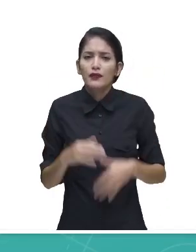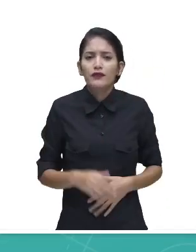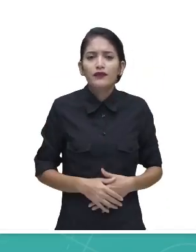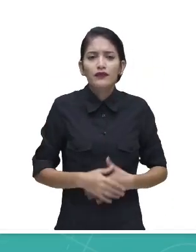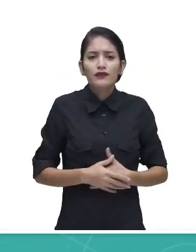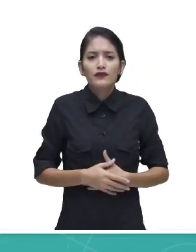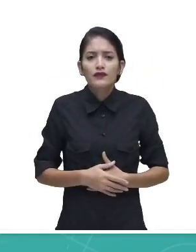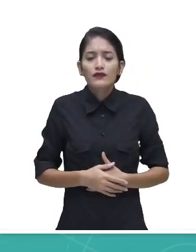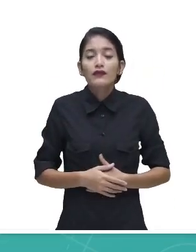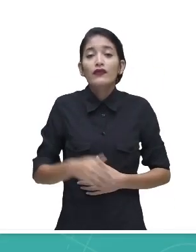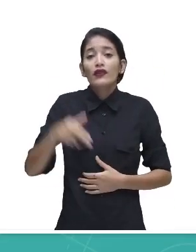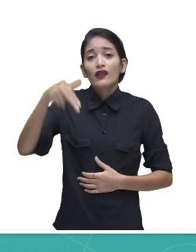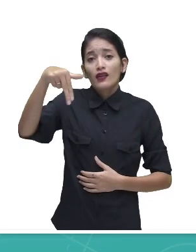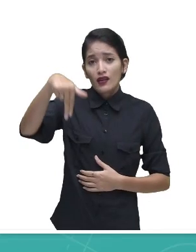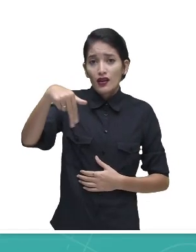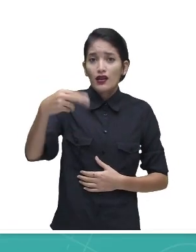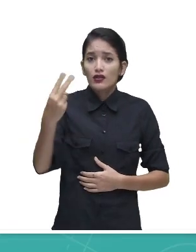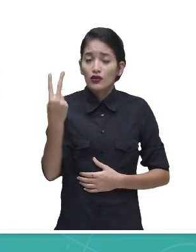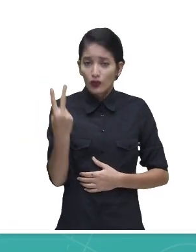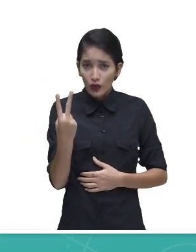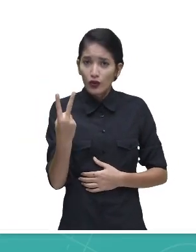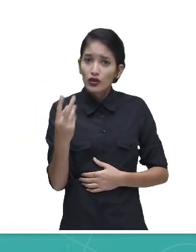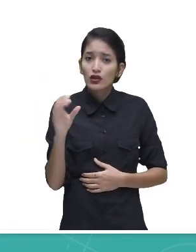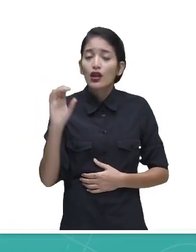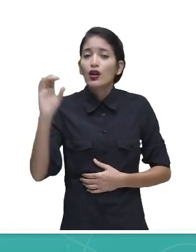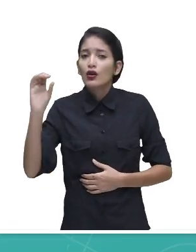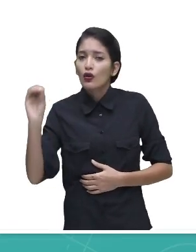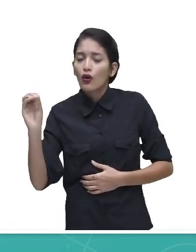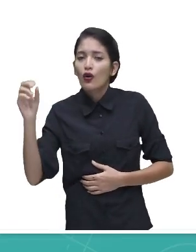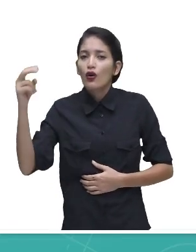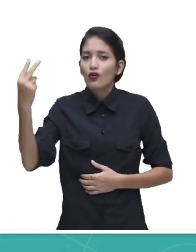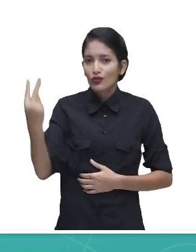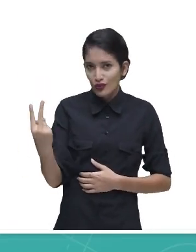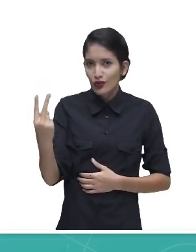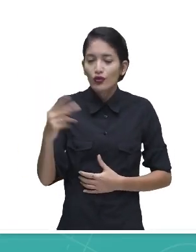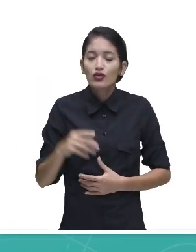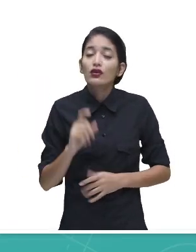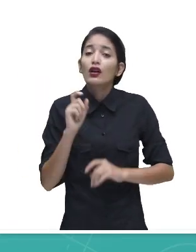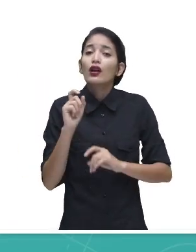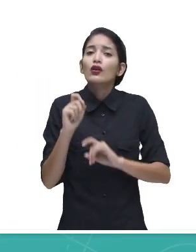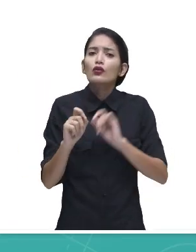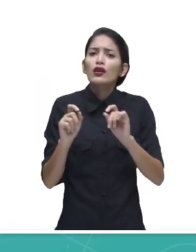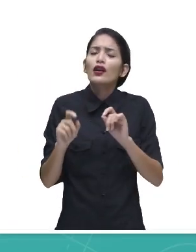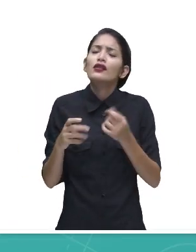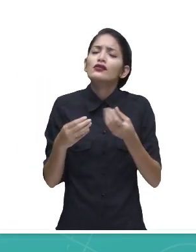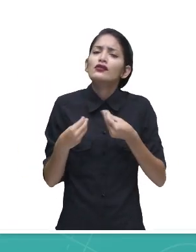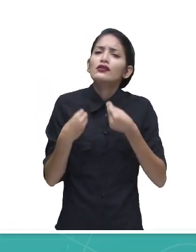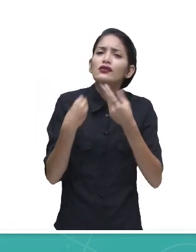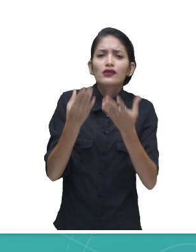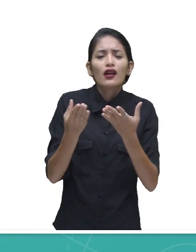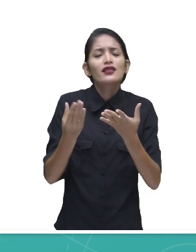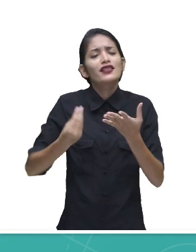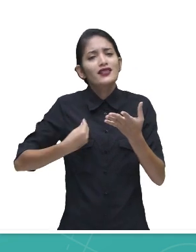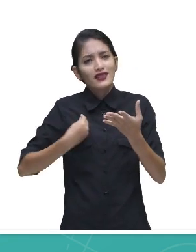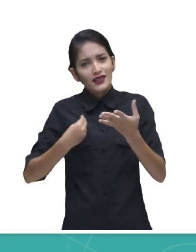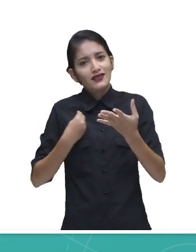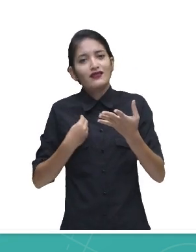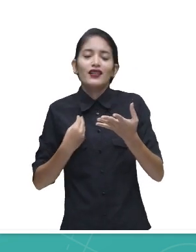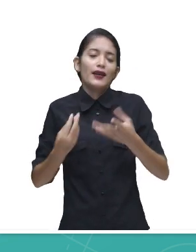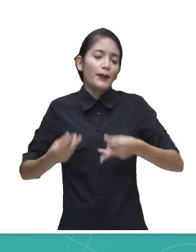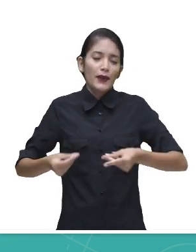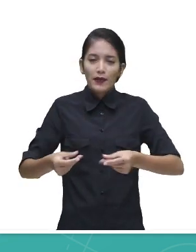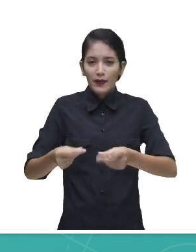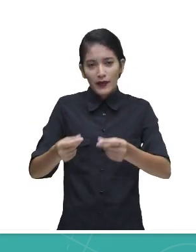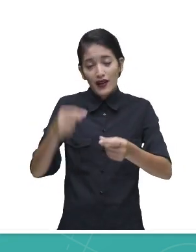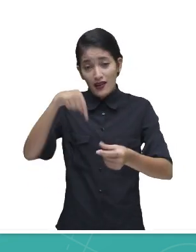gás nitrogênio e o gás oxigênio, que também permitiu com que a vida existisse aqui no